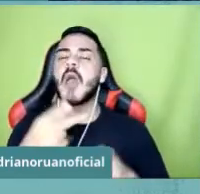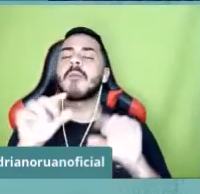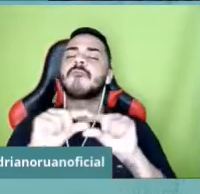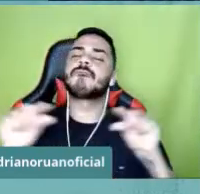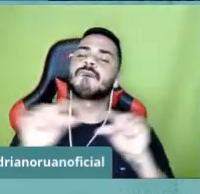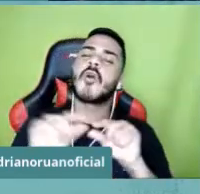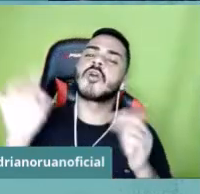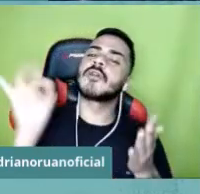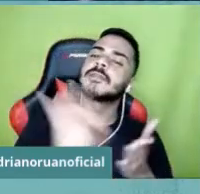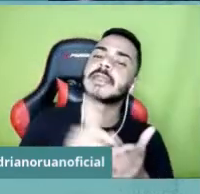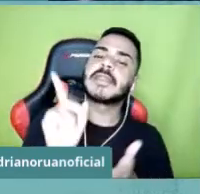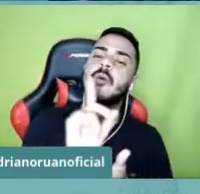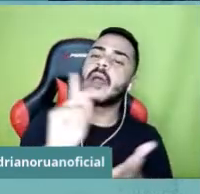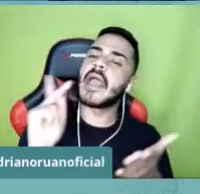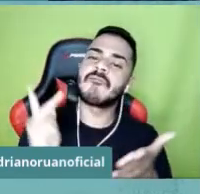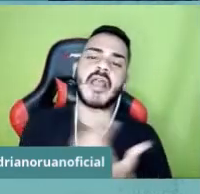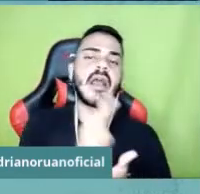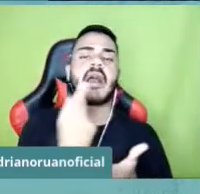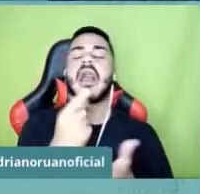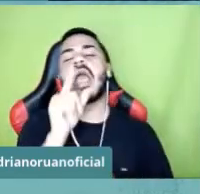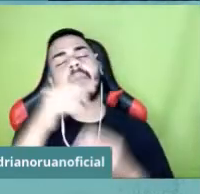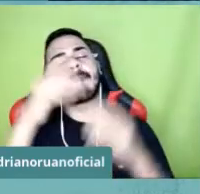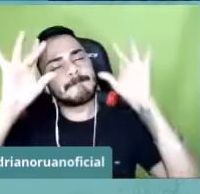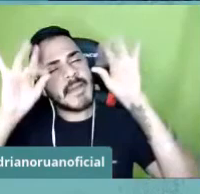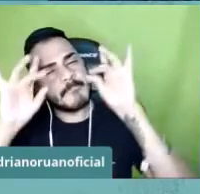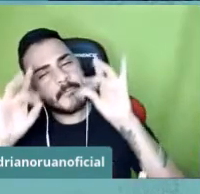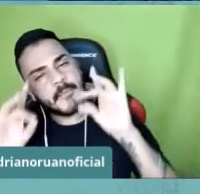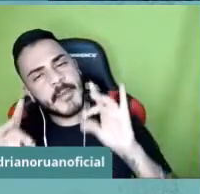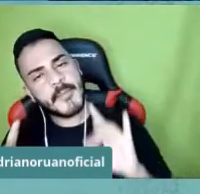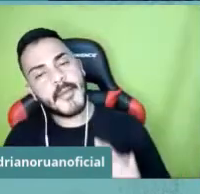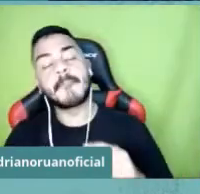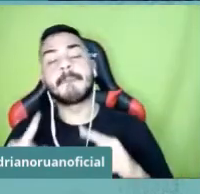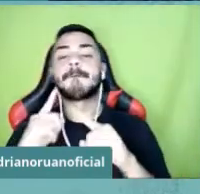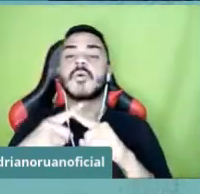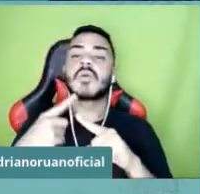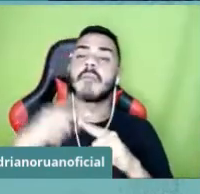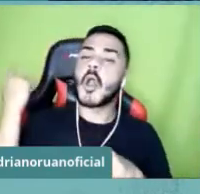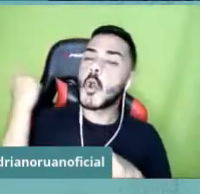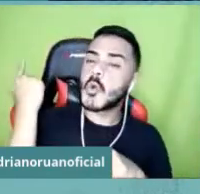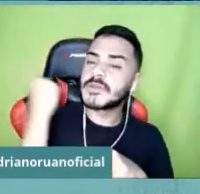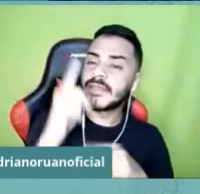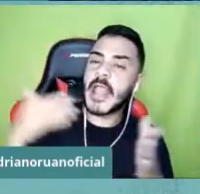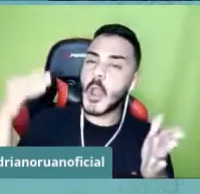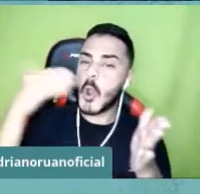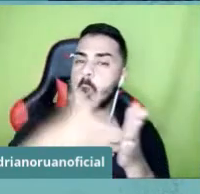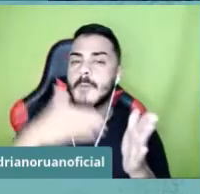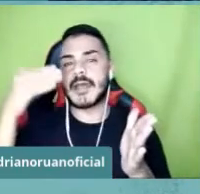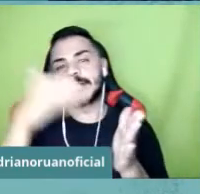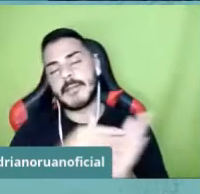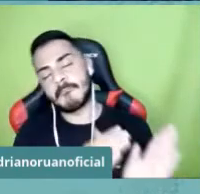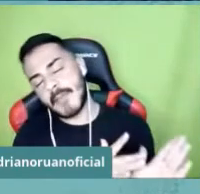é isso, é isso, isso, isso, isso, para a gente conseguir combater isso ao longo do tempo.